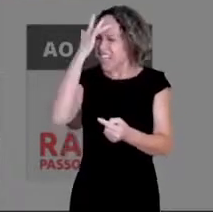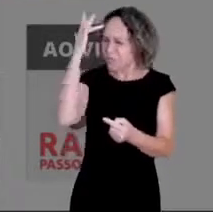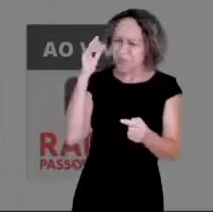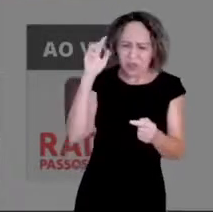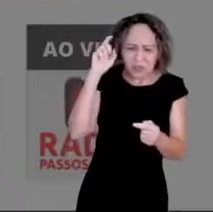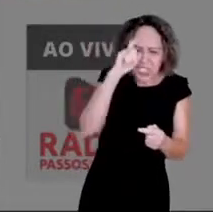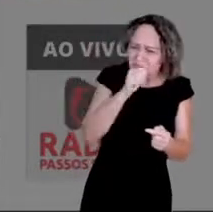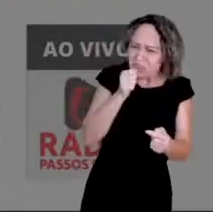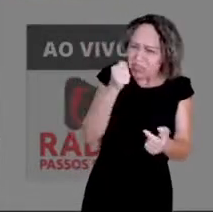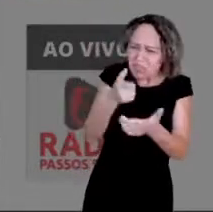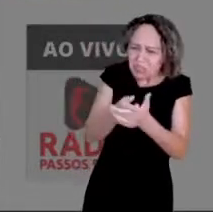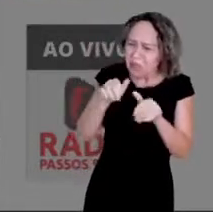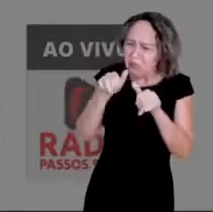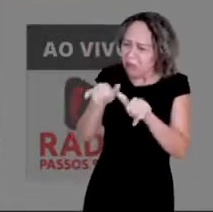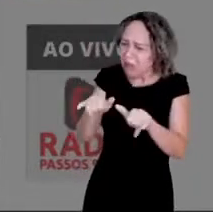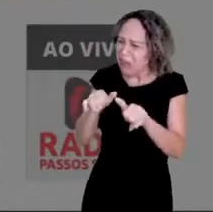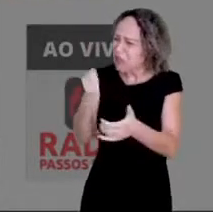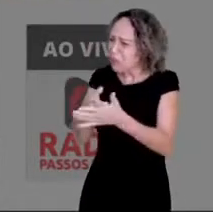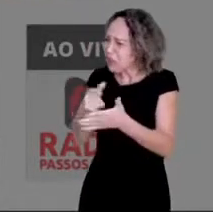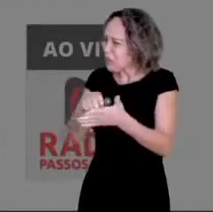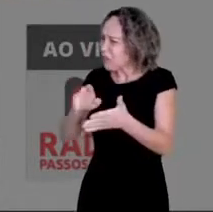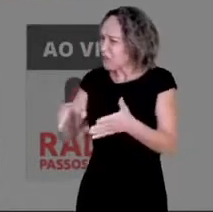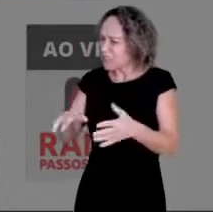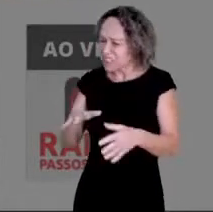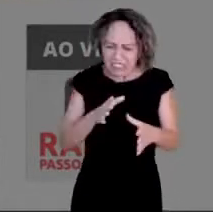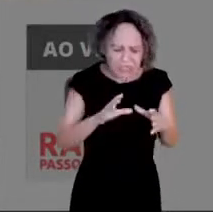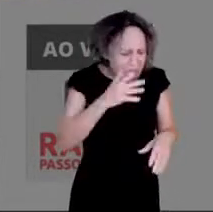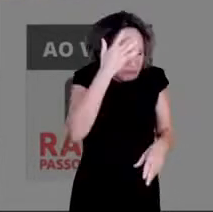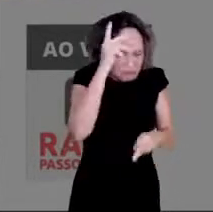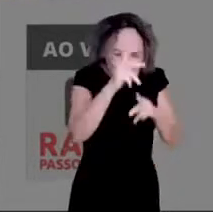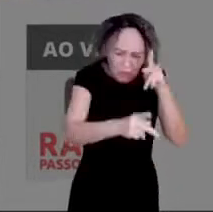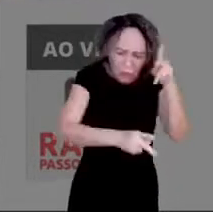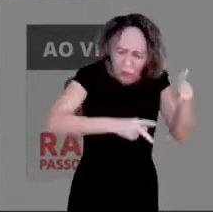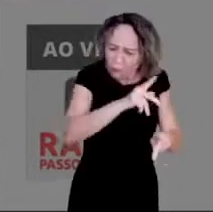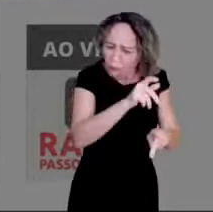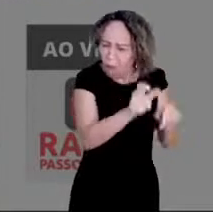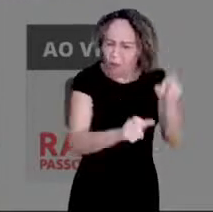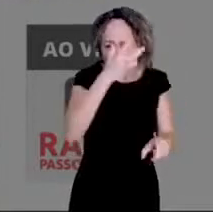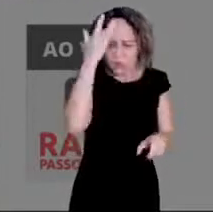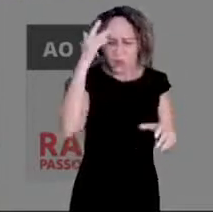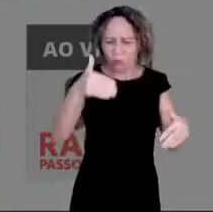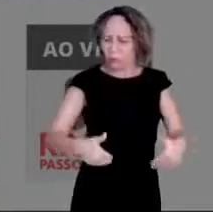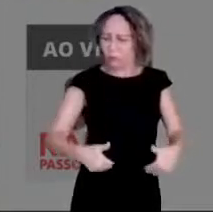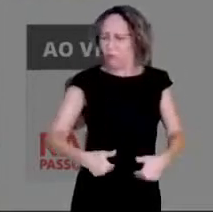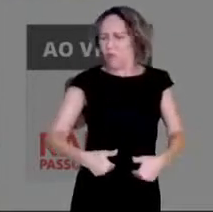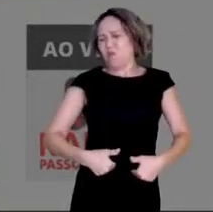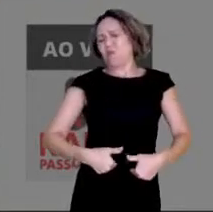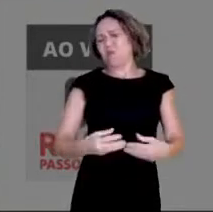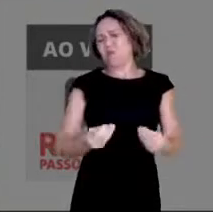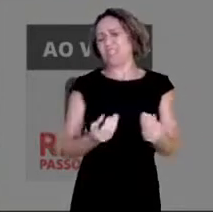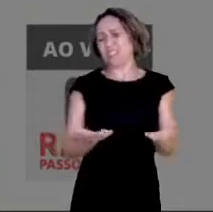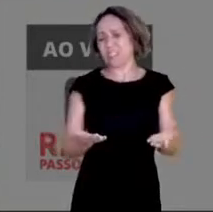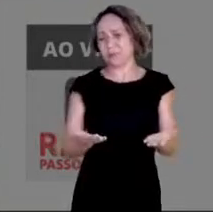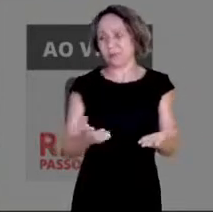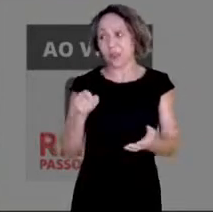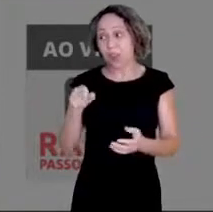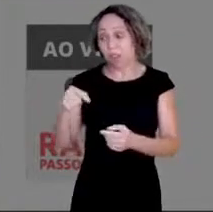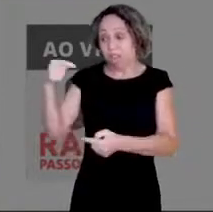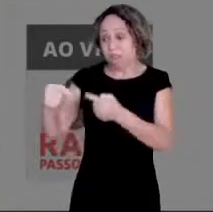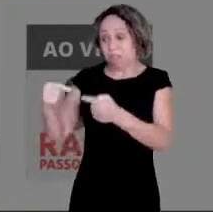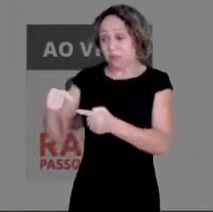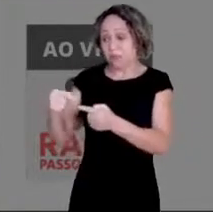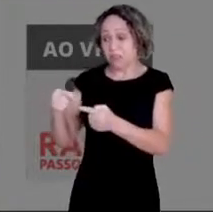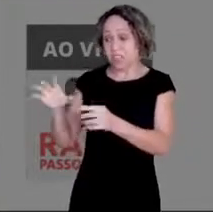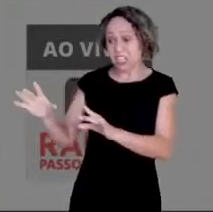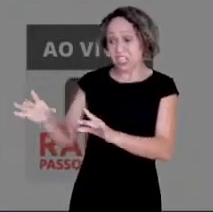mas principalmente para aquele que vai ao supermercado, que foi afetado pelo preço dos insumos, pelo preço